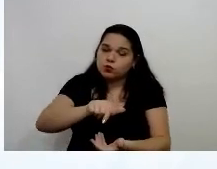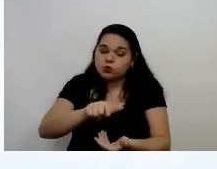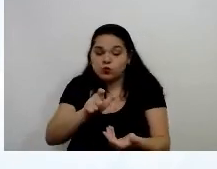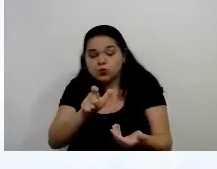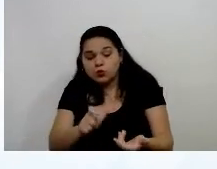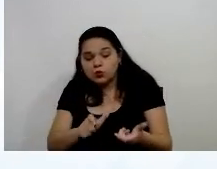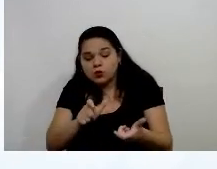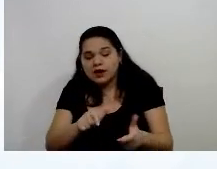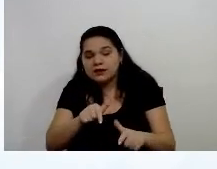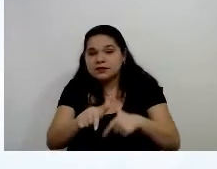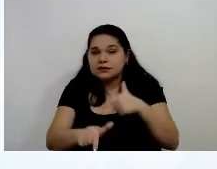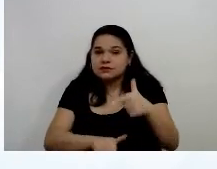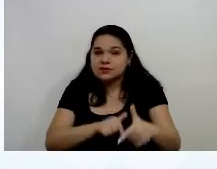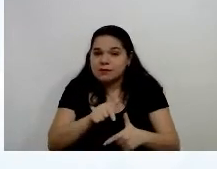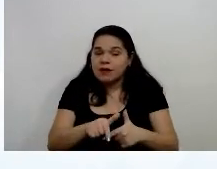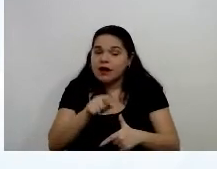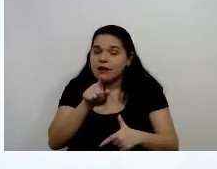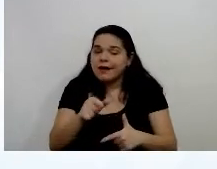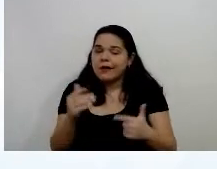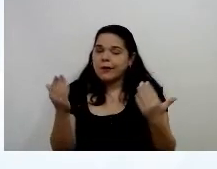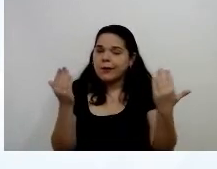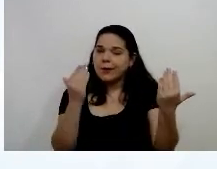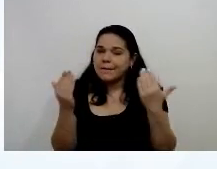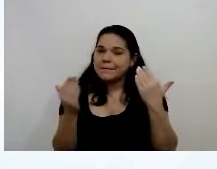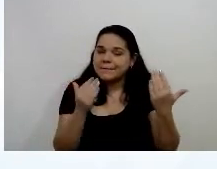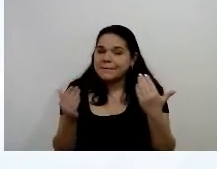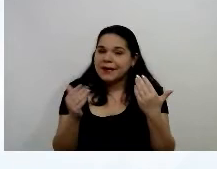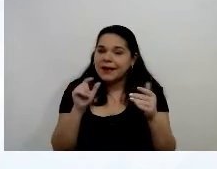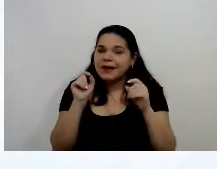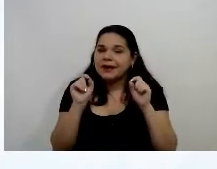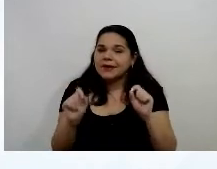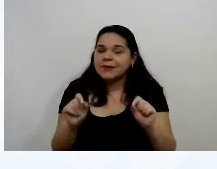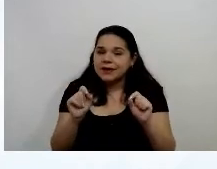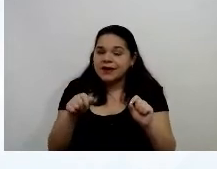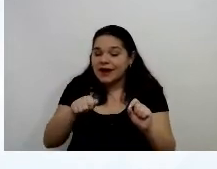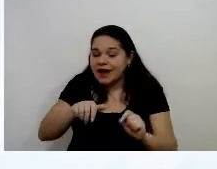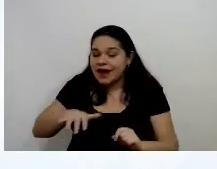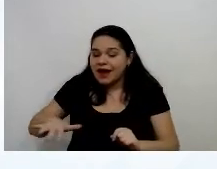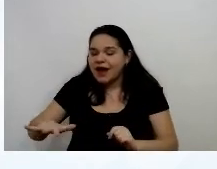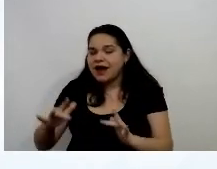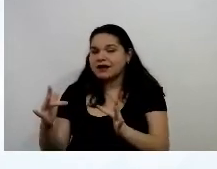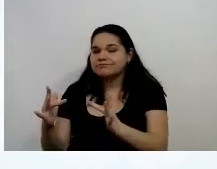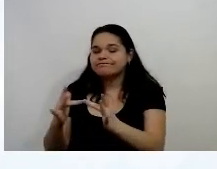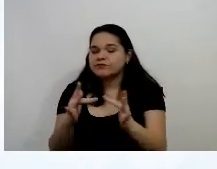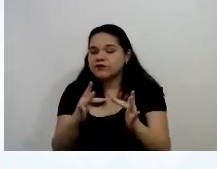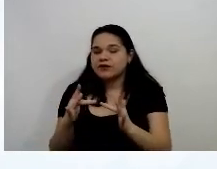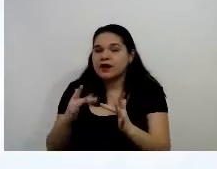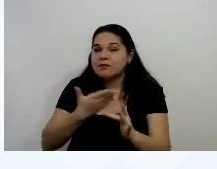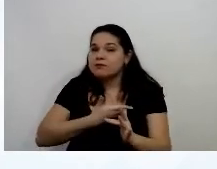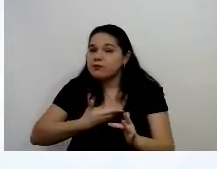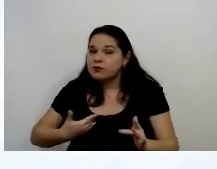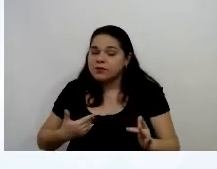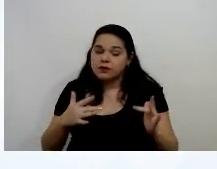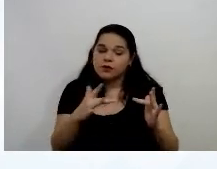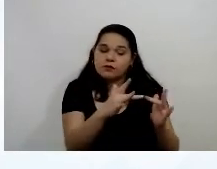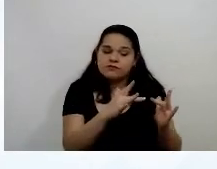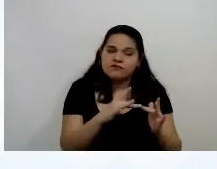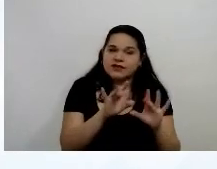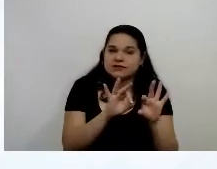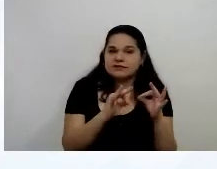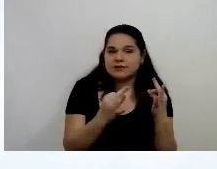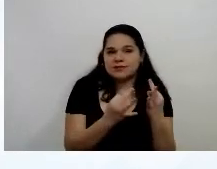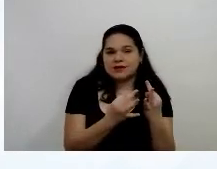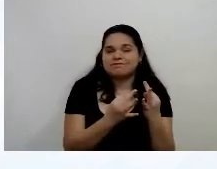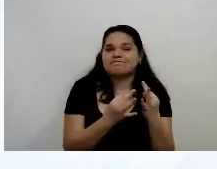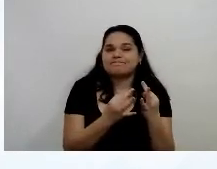trabalho, ele se equivale à questão da área de convivência pública e de convivência da família. Então,